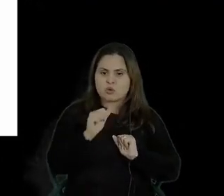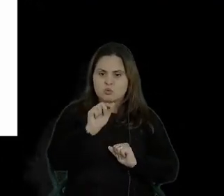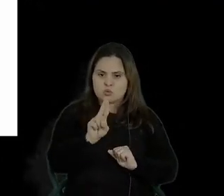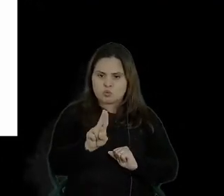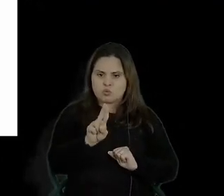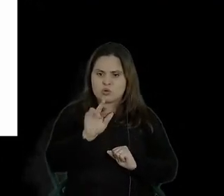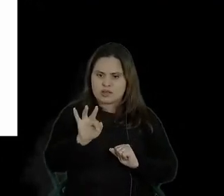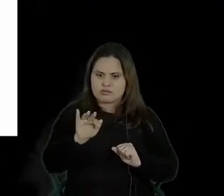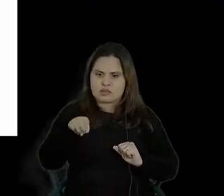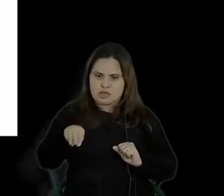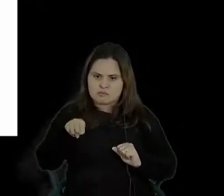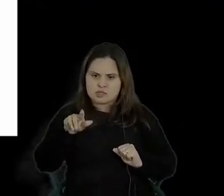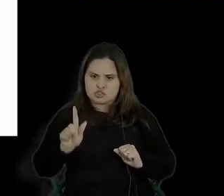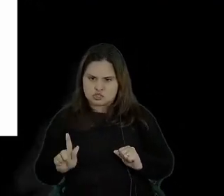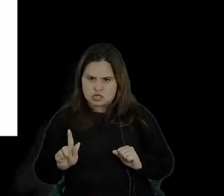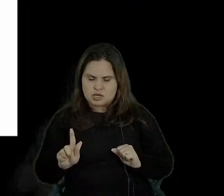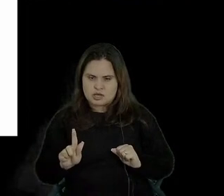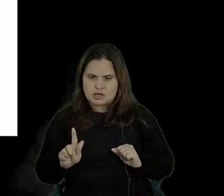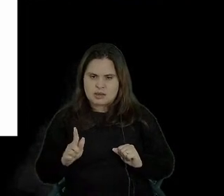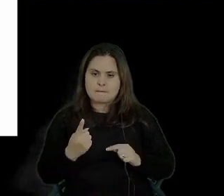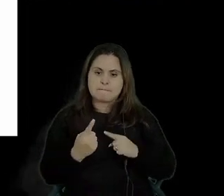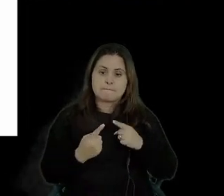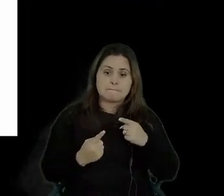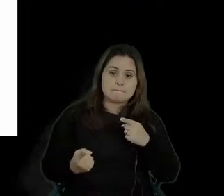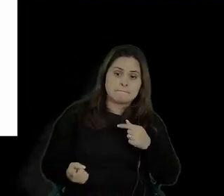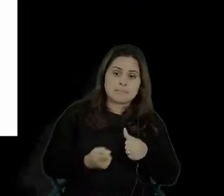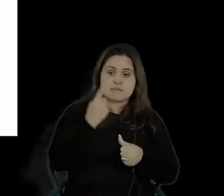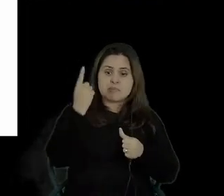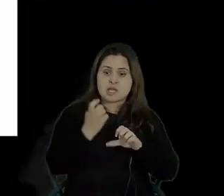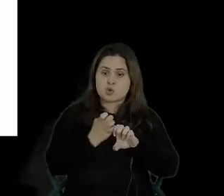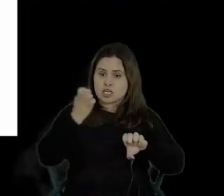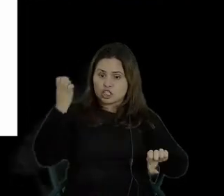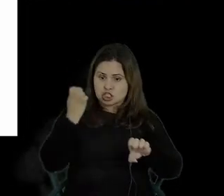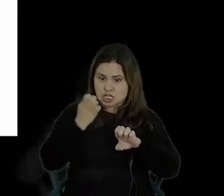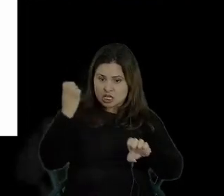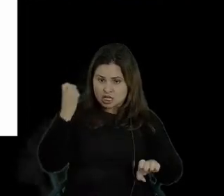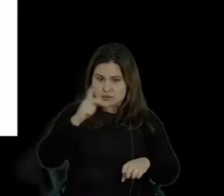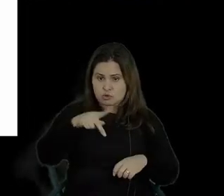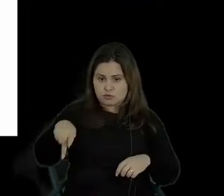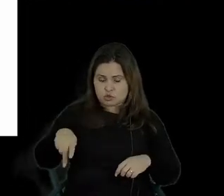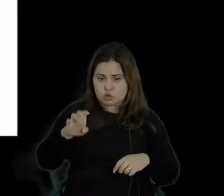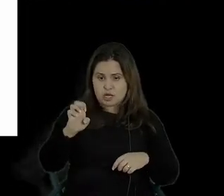e junto com o primeiro engenheiro, professor Emerson, oi?